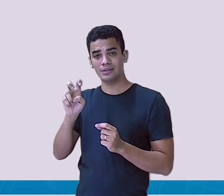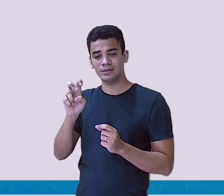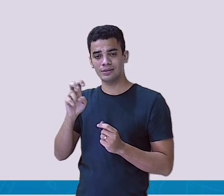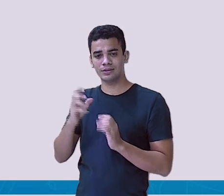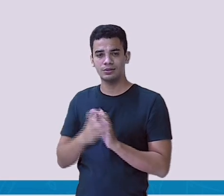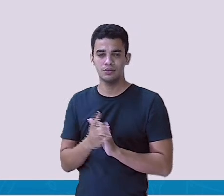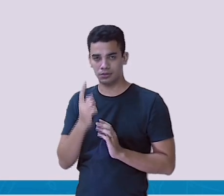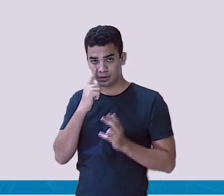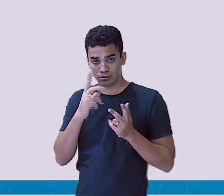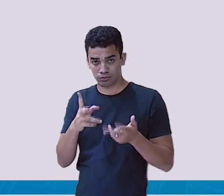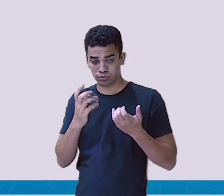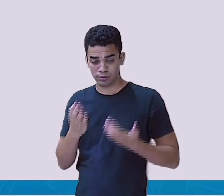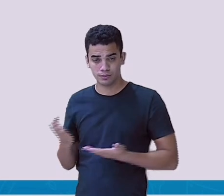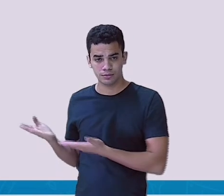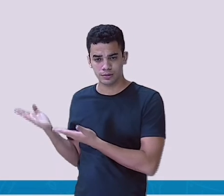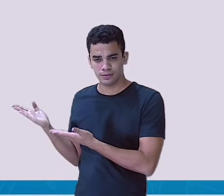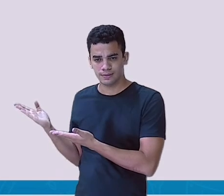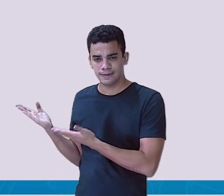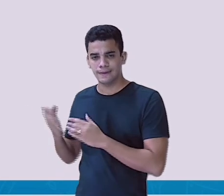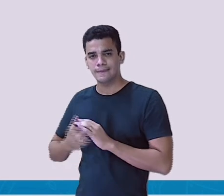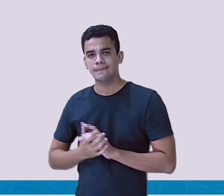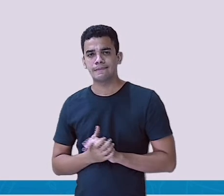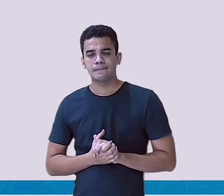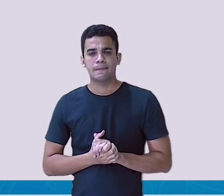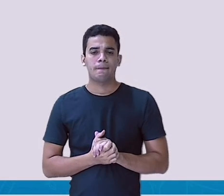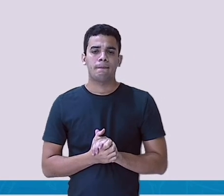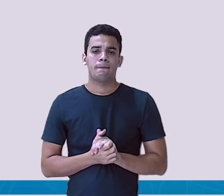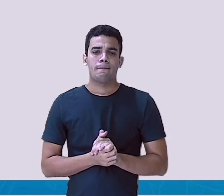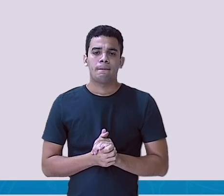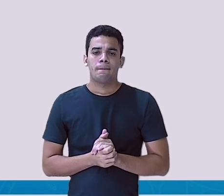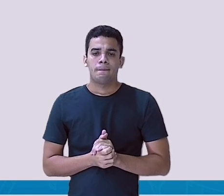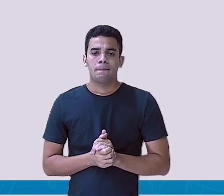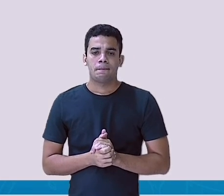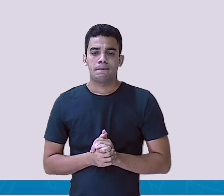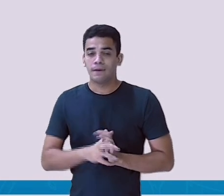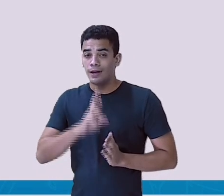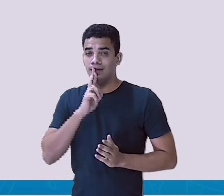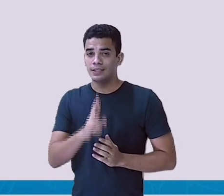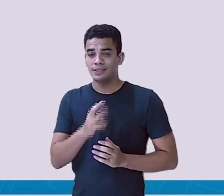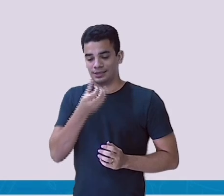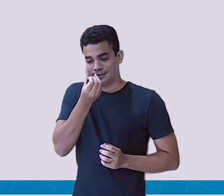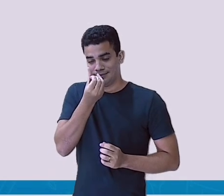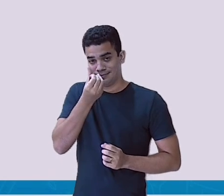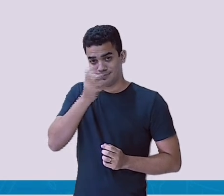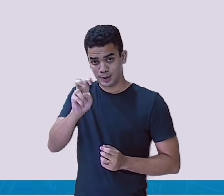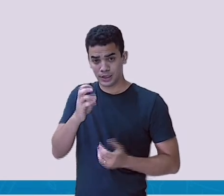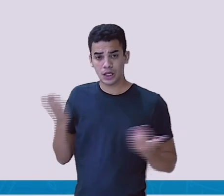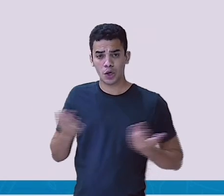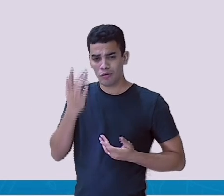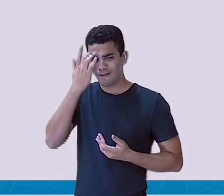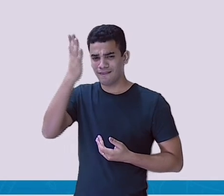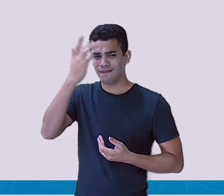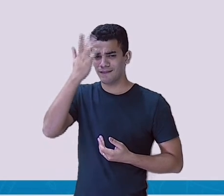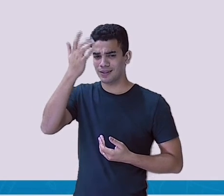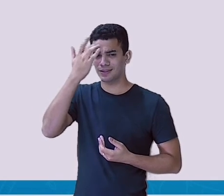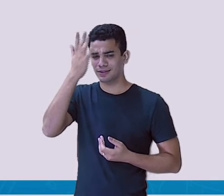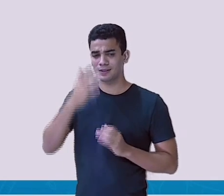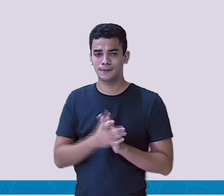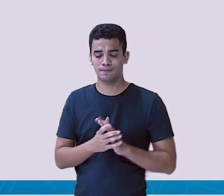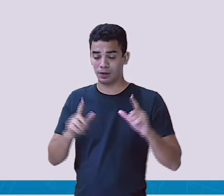10 menos 5, 5. 7 menos 1, 6. 65. Agora ficou fácil. Quem é o ângulo